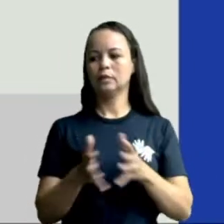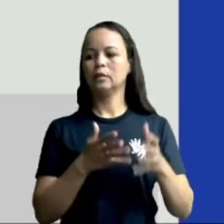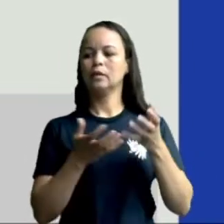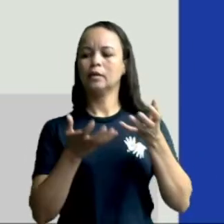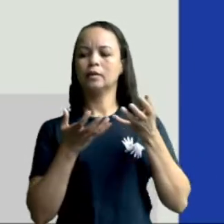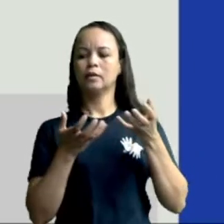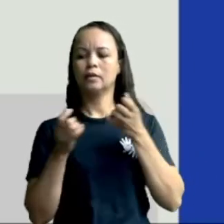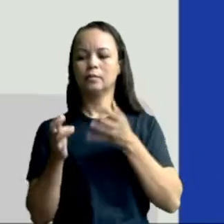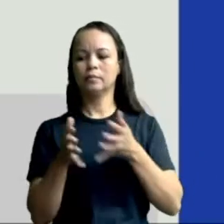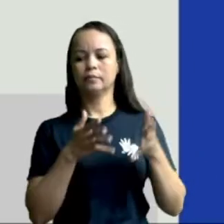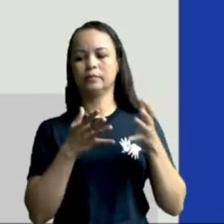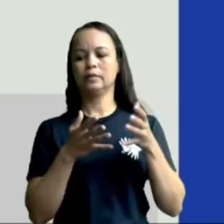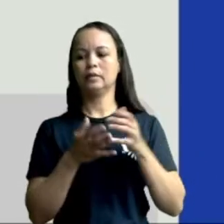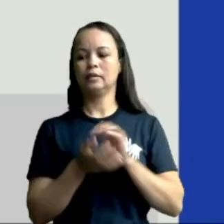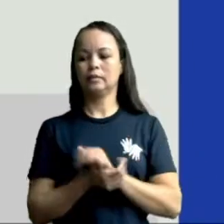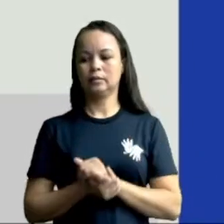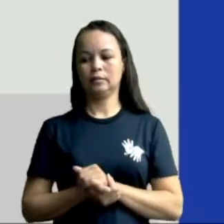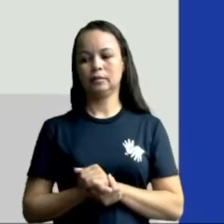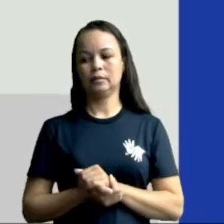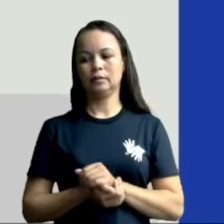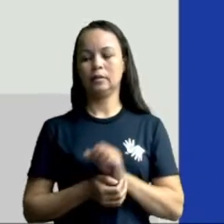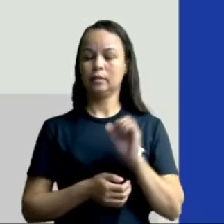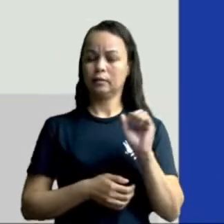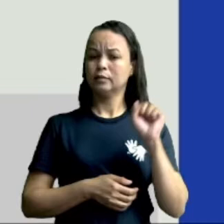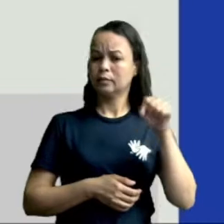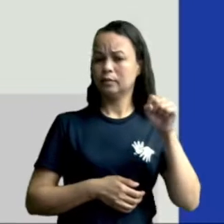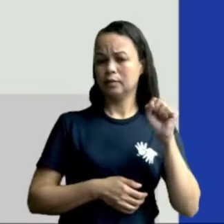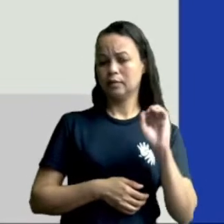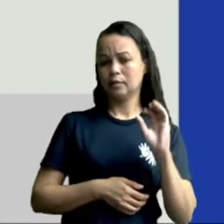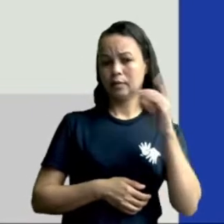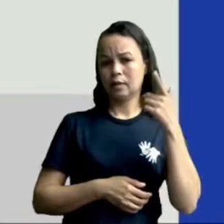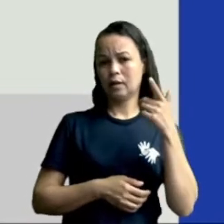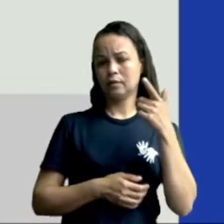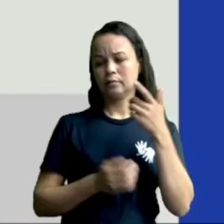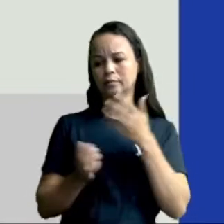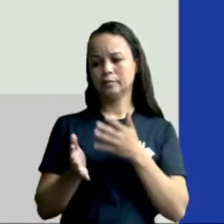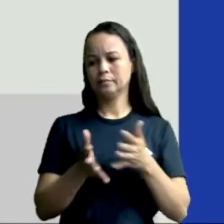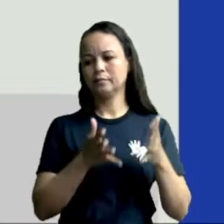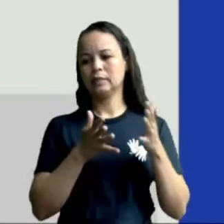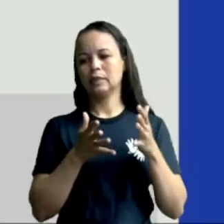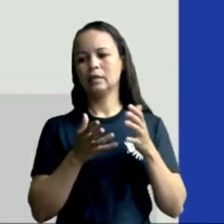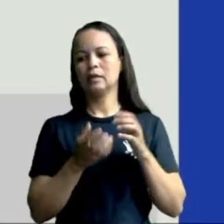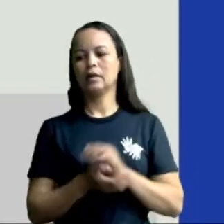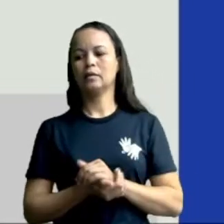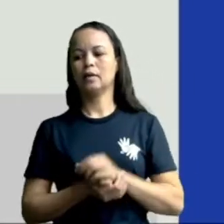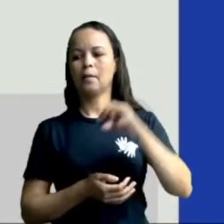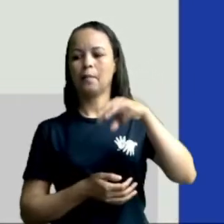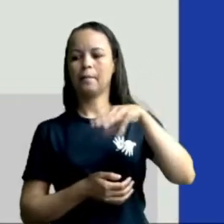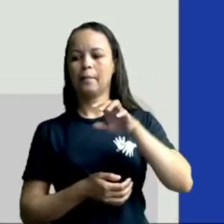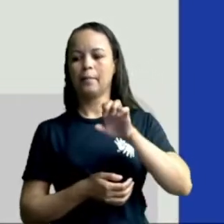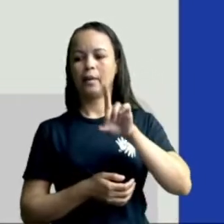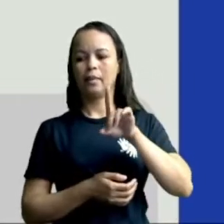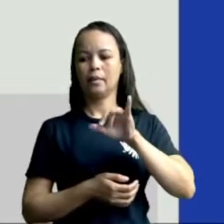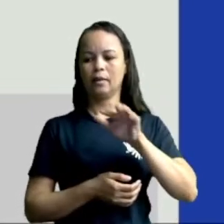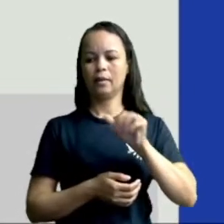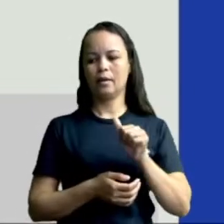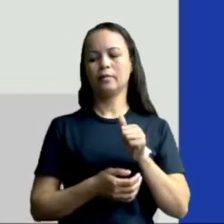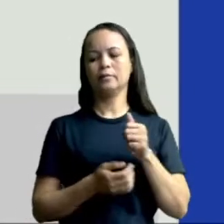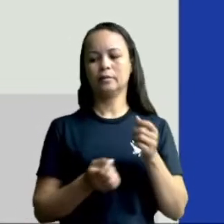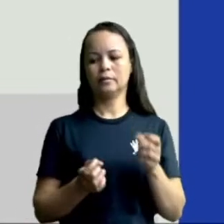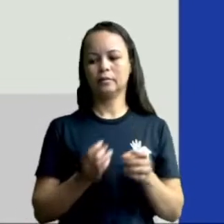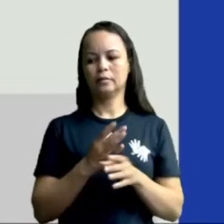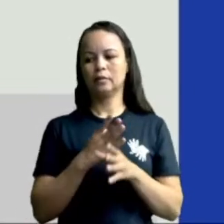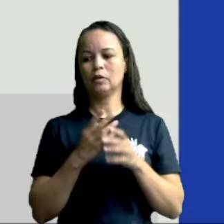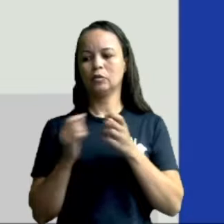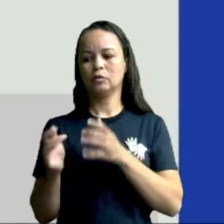las 10:30 a cenar? Sí, claro. Pero a lo mejor llegaríamos un poco tarde. Sandra dijo